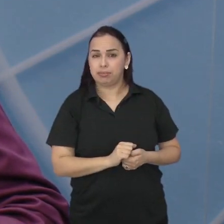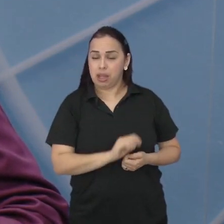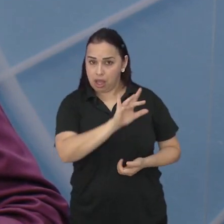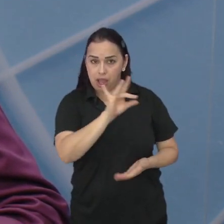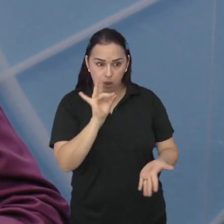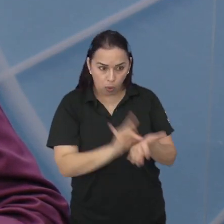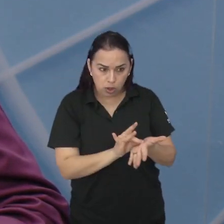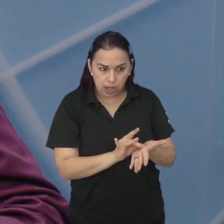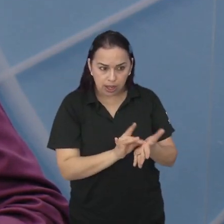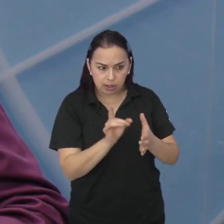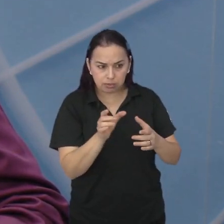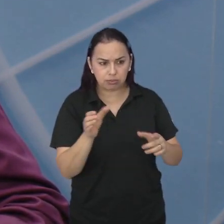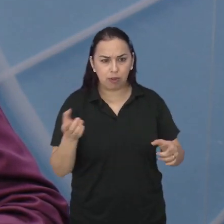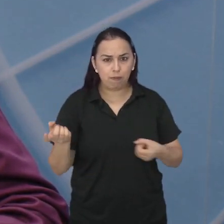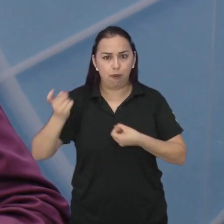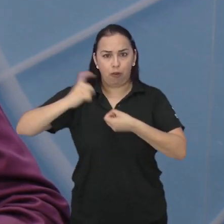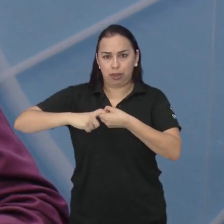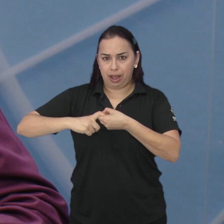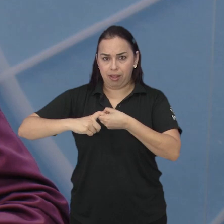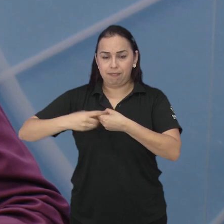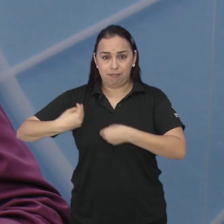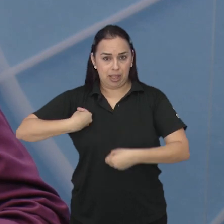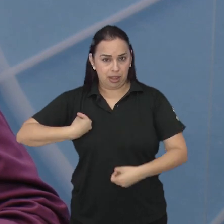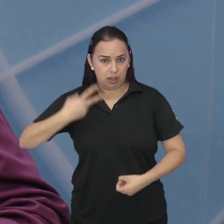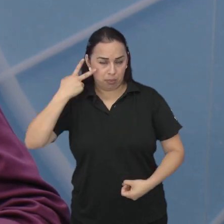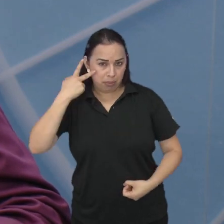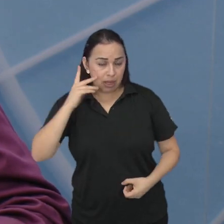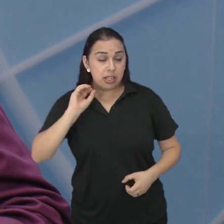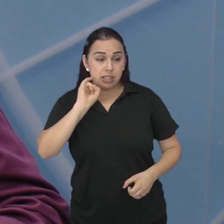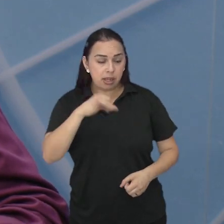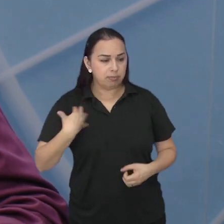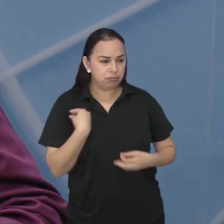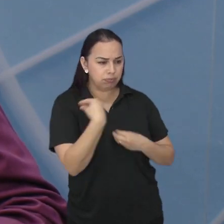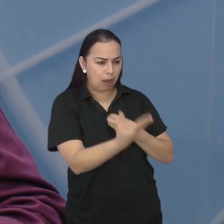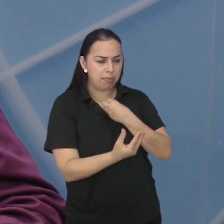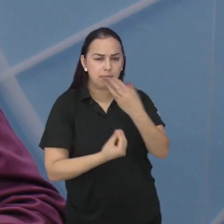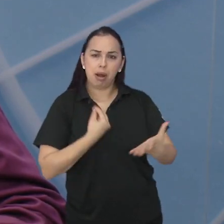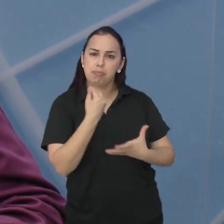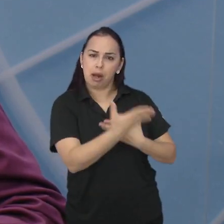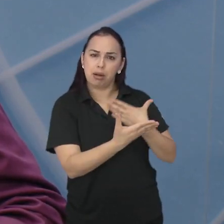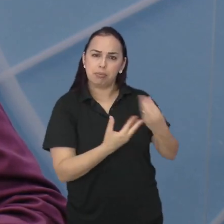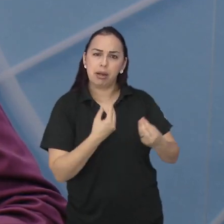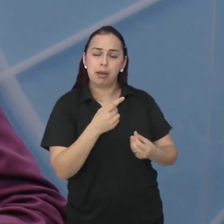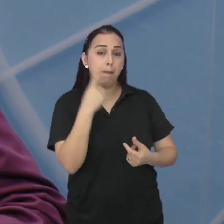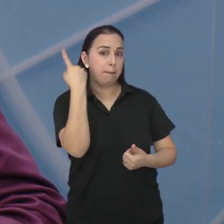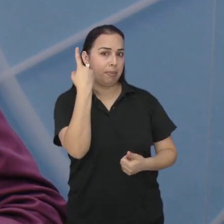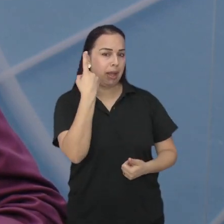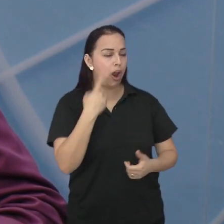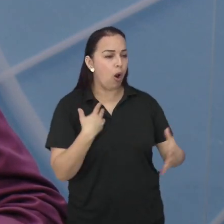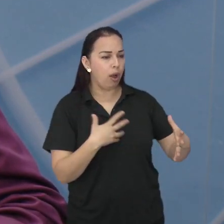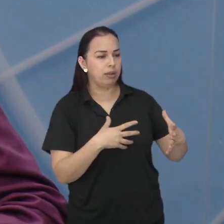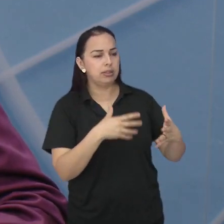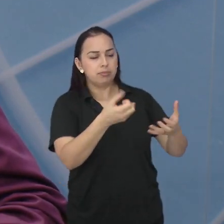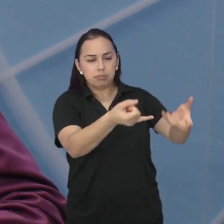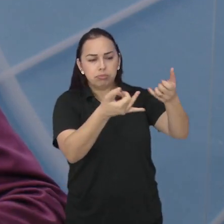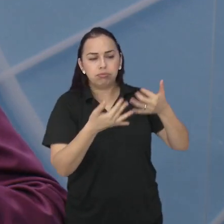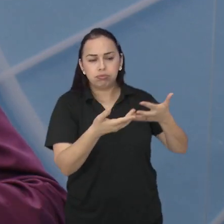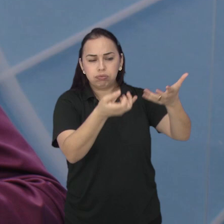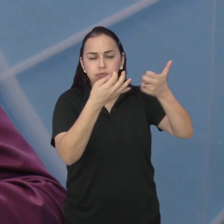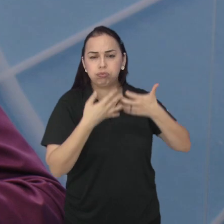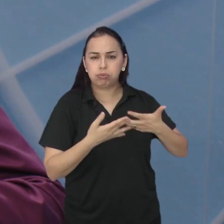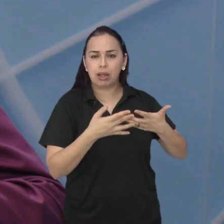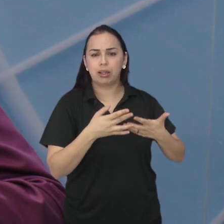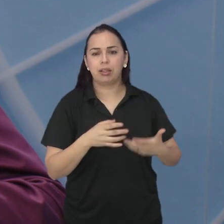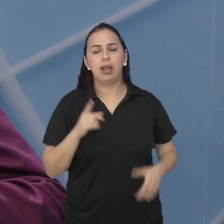que realmente ele consegue sair daquela condição hoje? Se a gente ofertar algumas coisas, se a gente for ouvir ele primeiro, porque muito